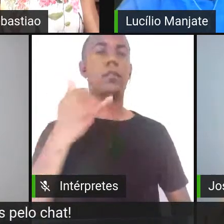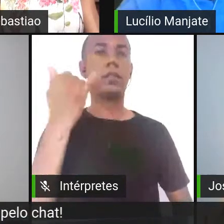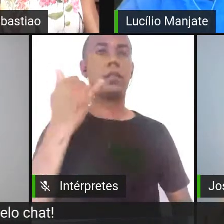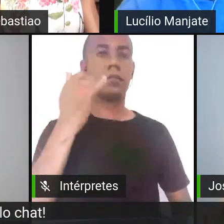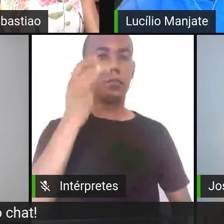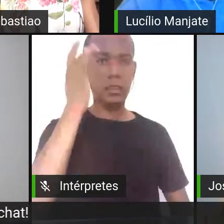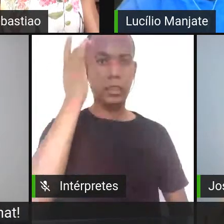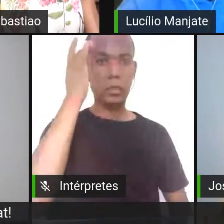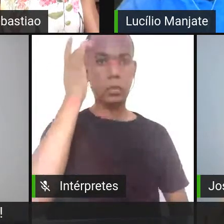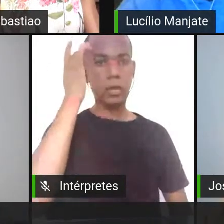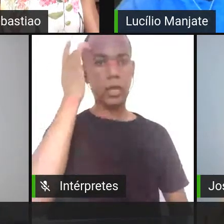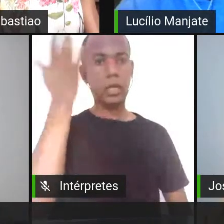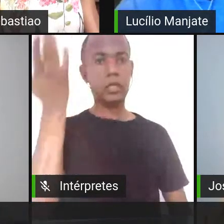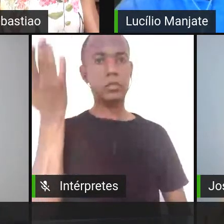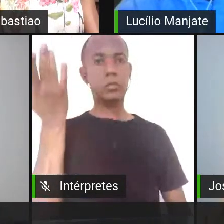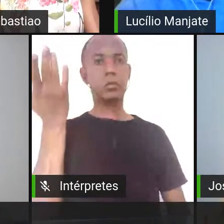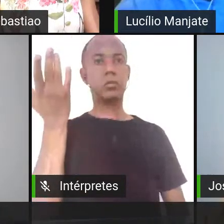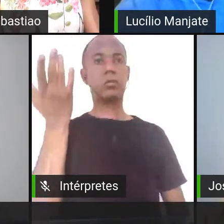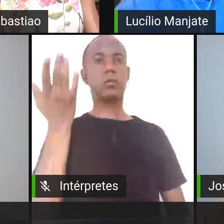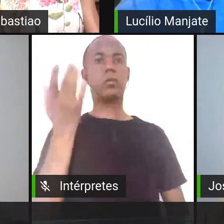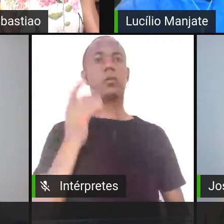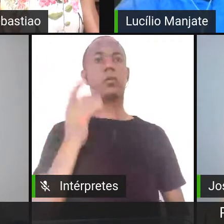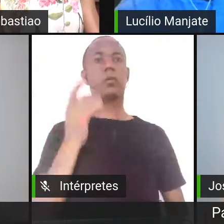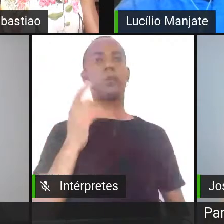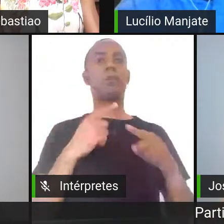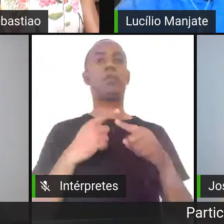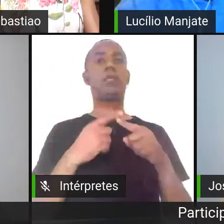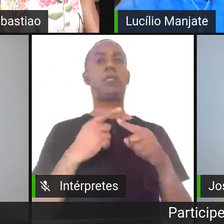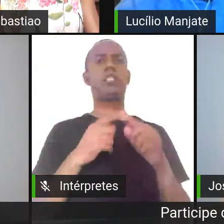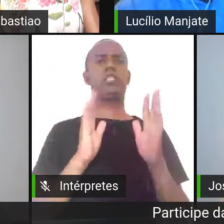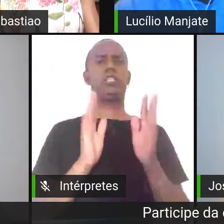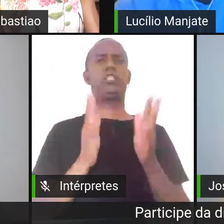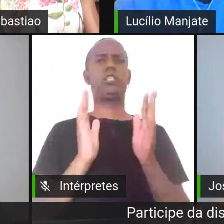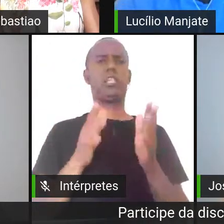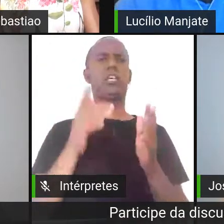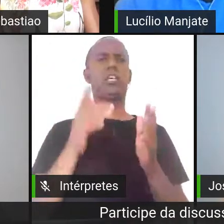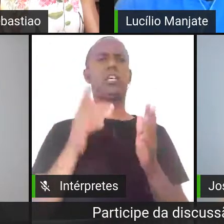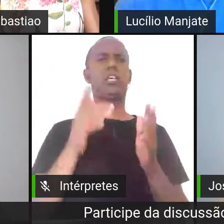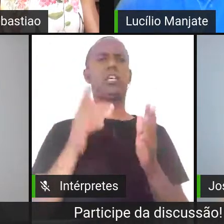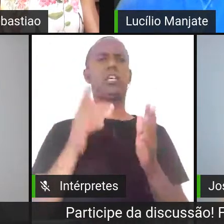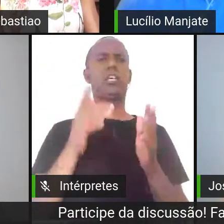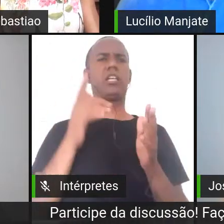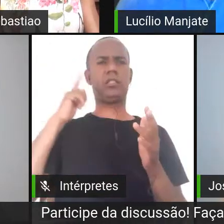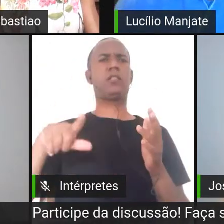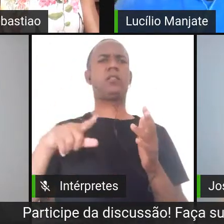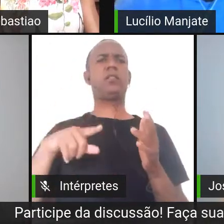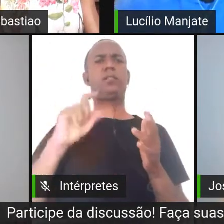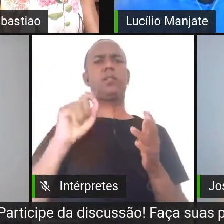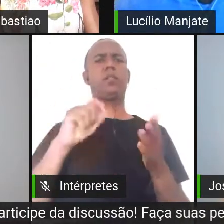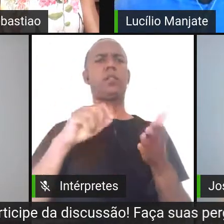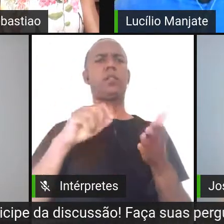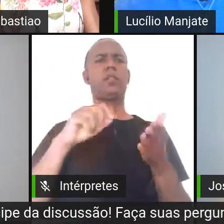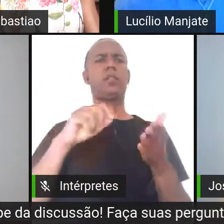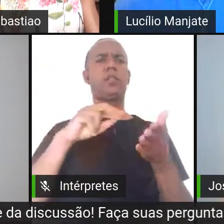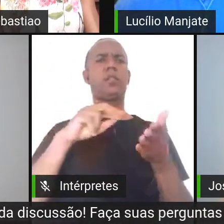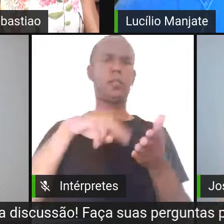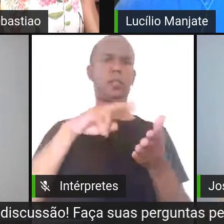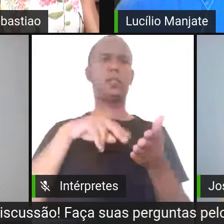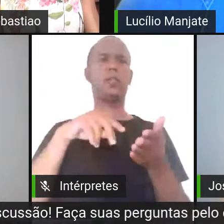até porque há ganhos a todos os níveis, tanto para quem lê, tanto para quem produz, enfim, para quem escreve e para as